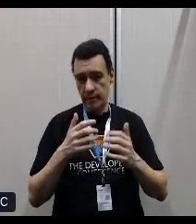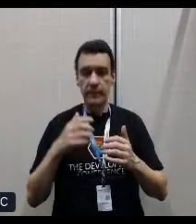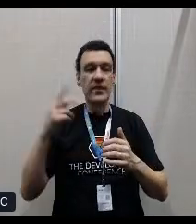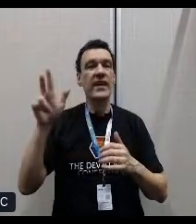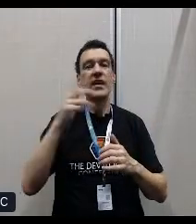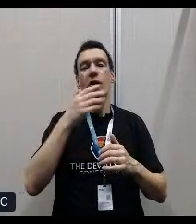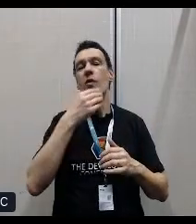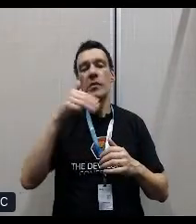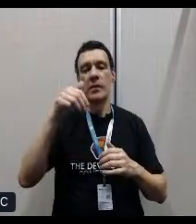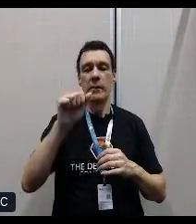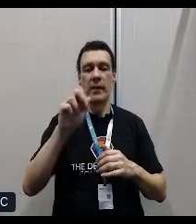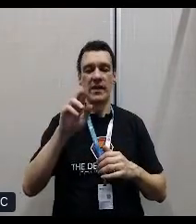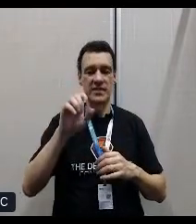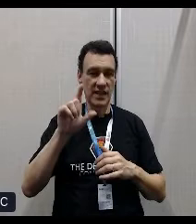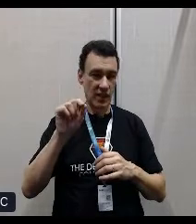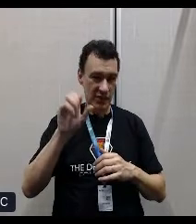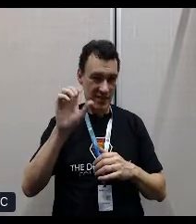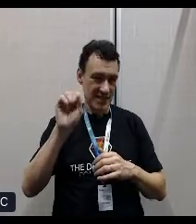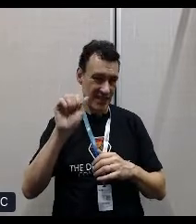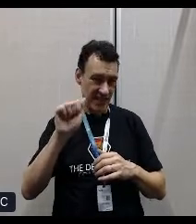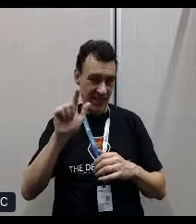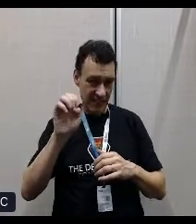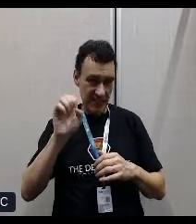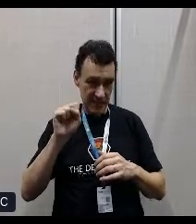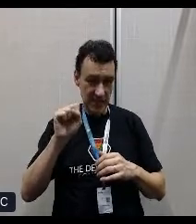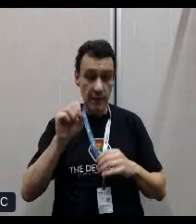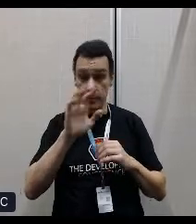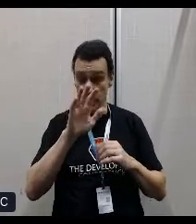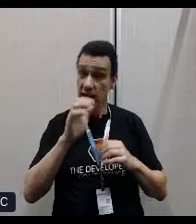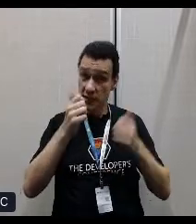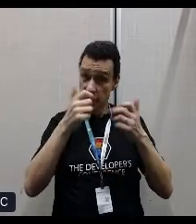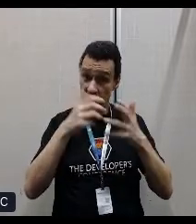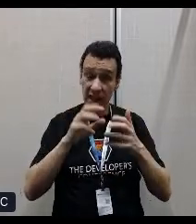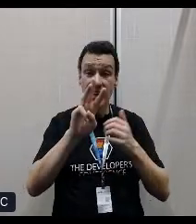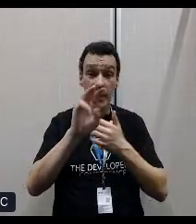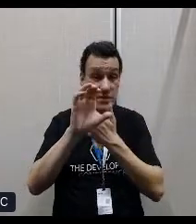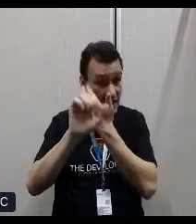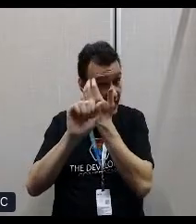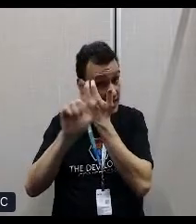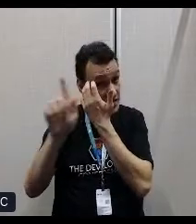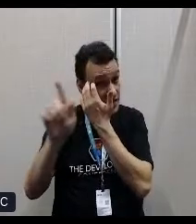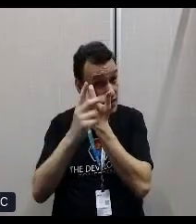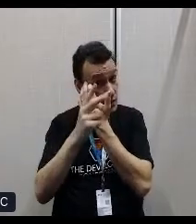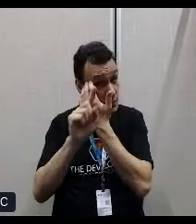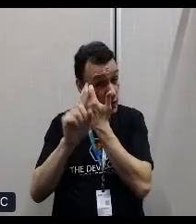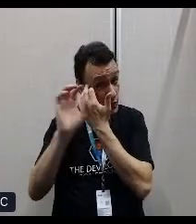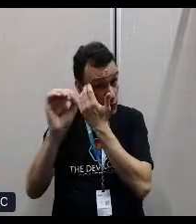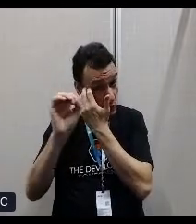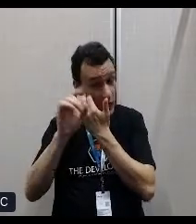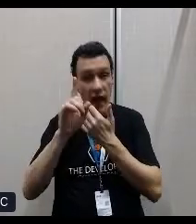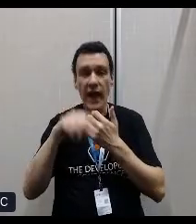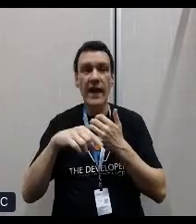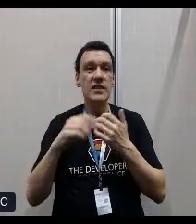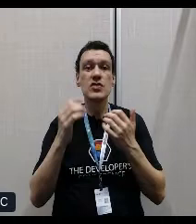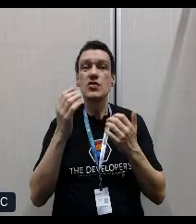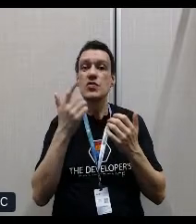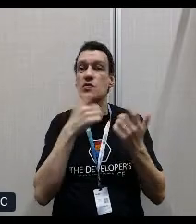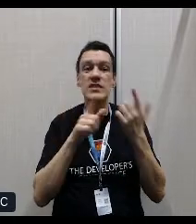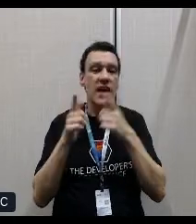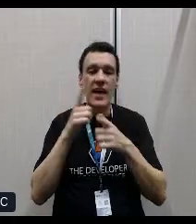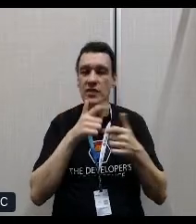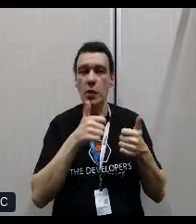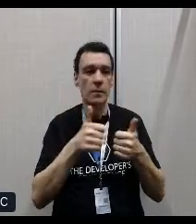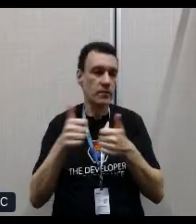lado tem cada recomendação do guia WCAG 2.1, que é chamada de critério de sucesso, né? Eles são numerados e divididos em 3 níveis